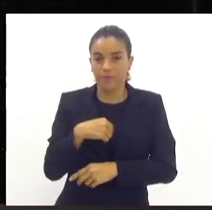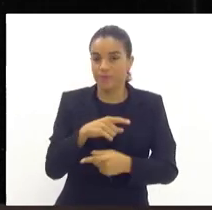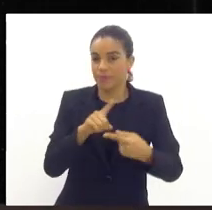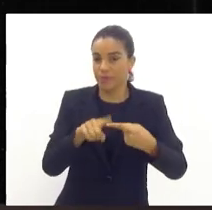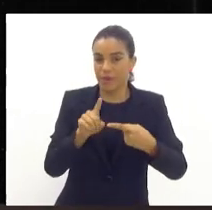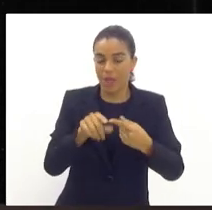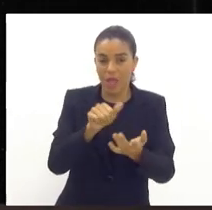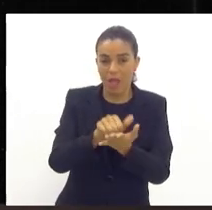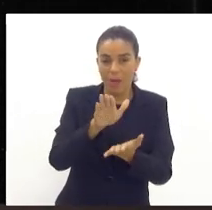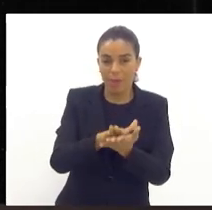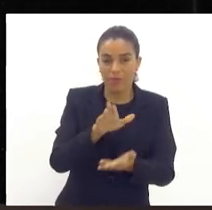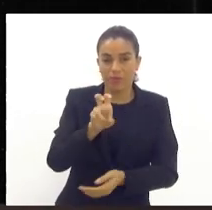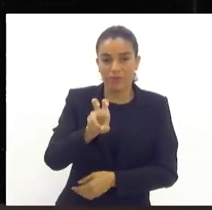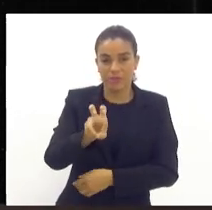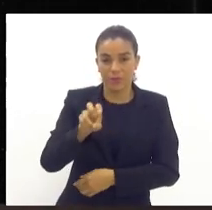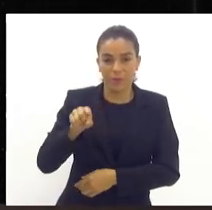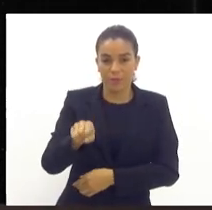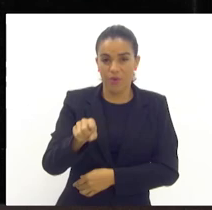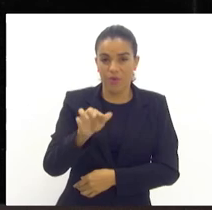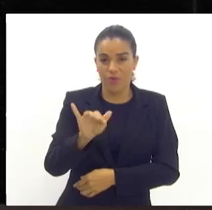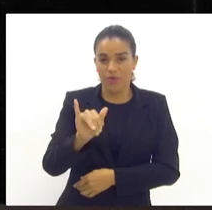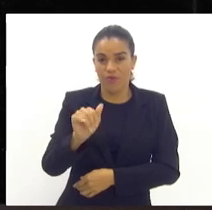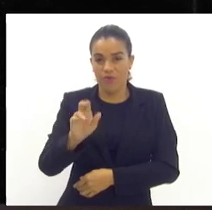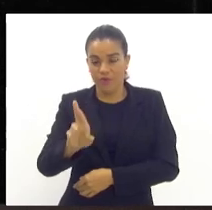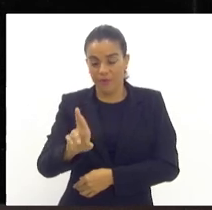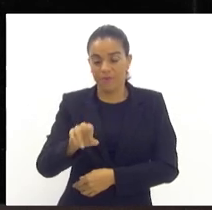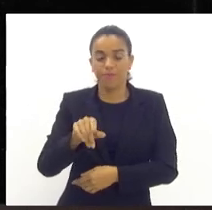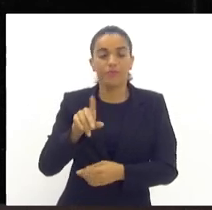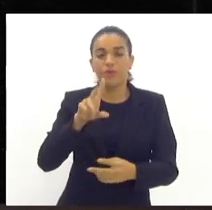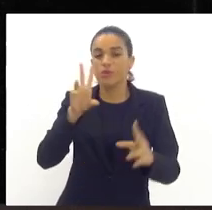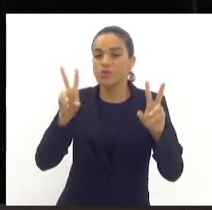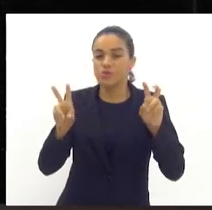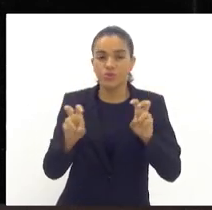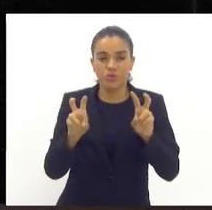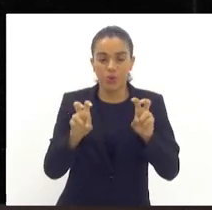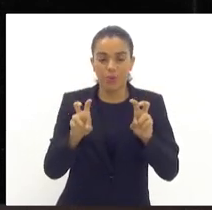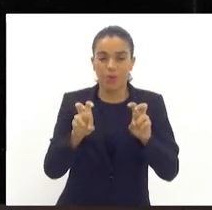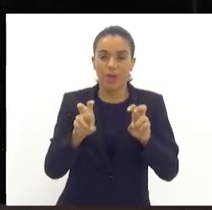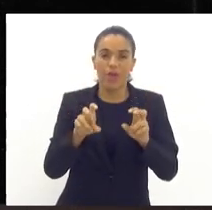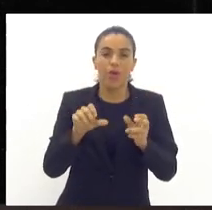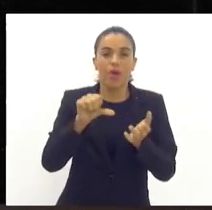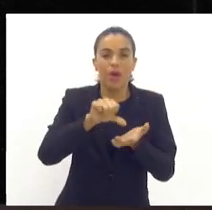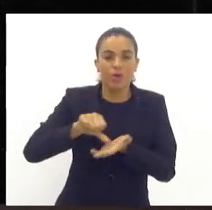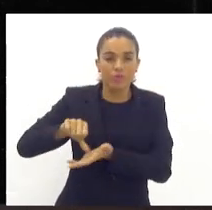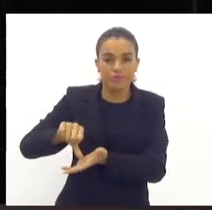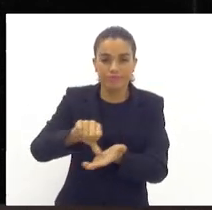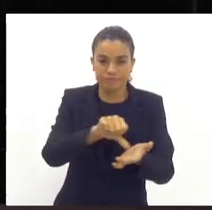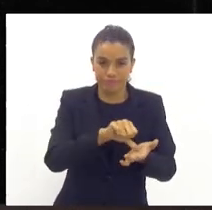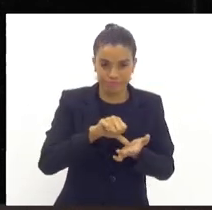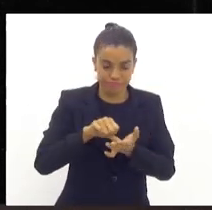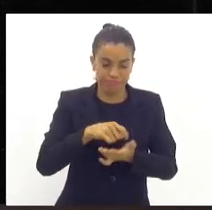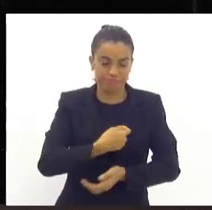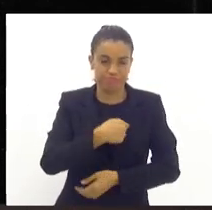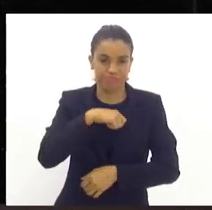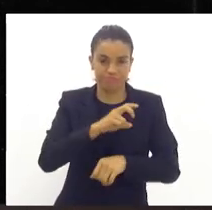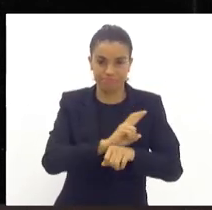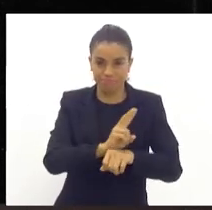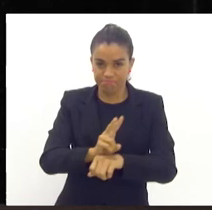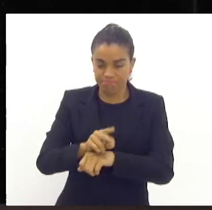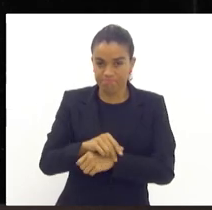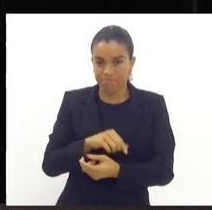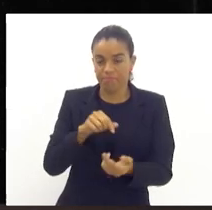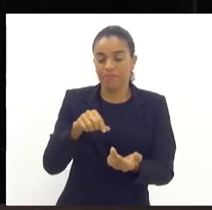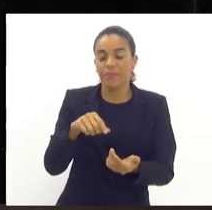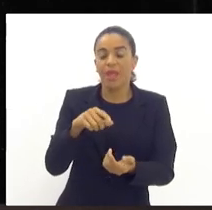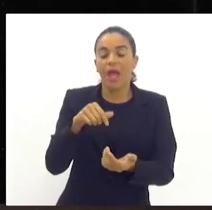A multa de 5 mil FI, tá? Referente às unidades fiscal correspondentes em cada caso. Multa